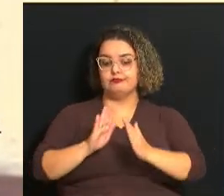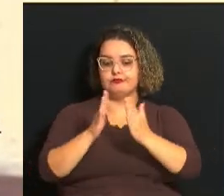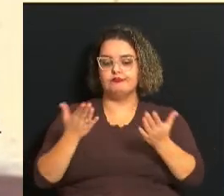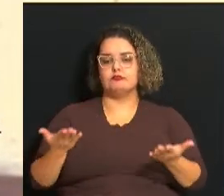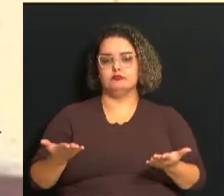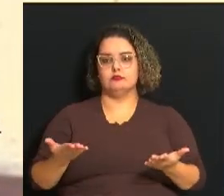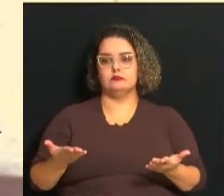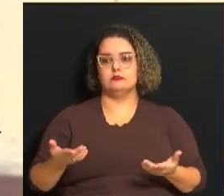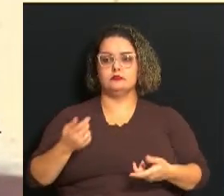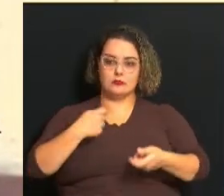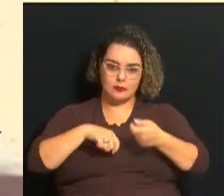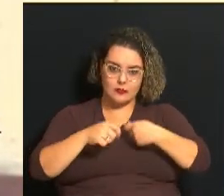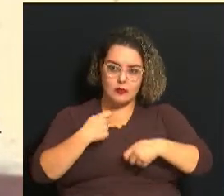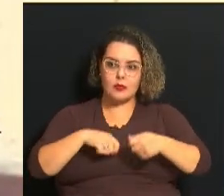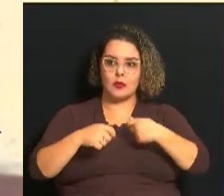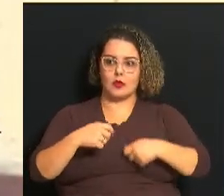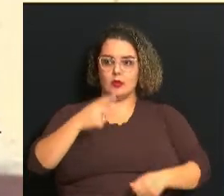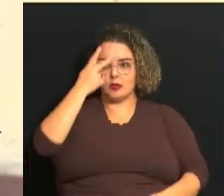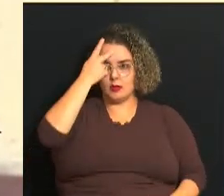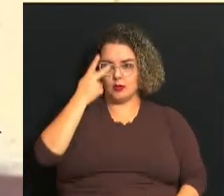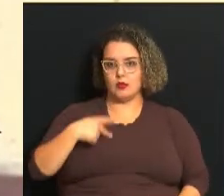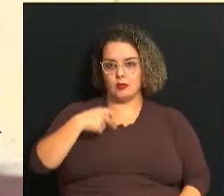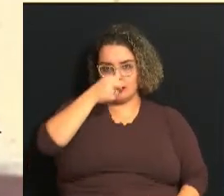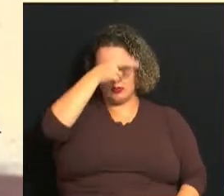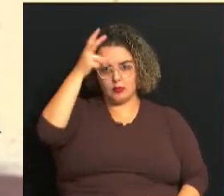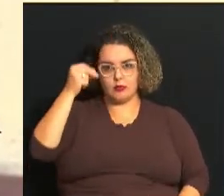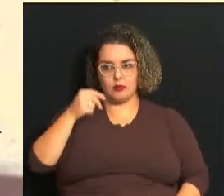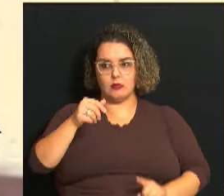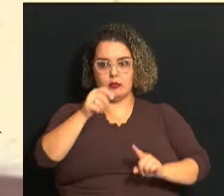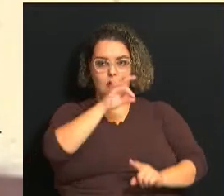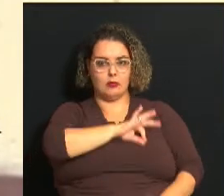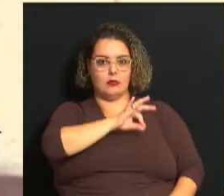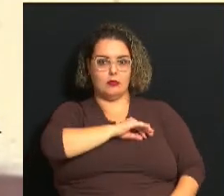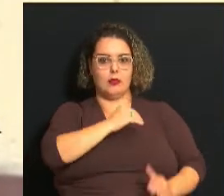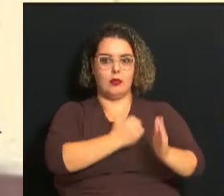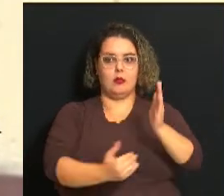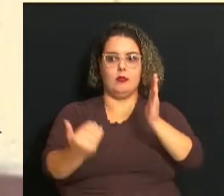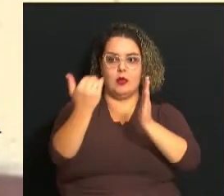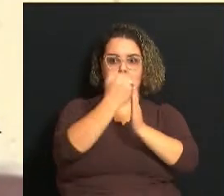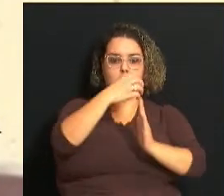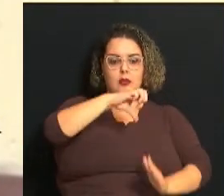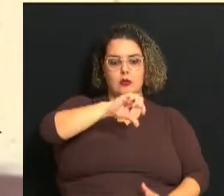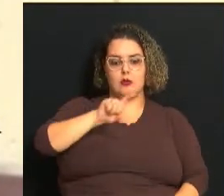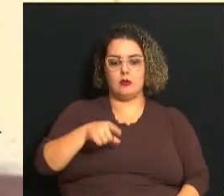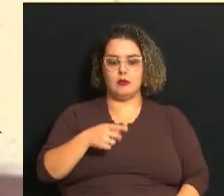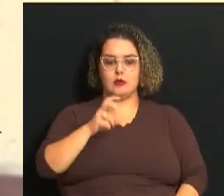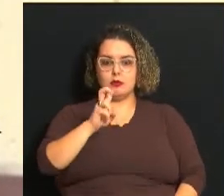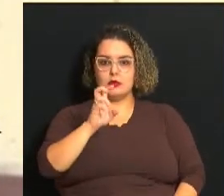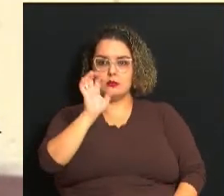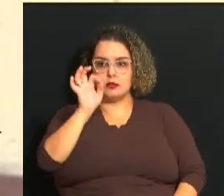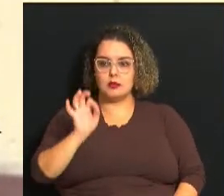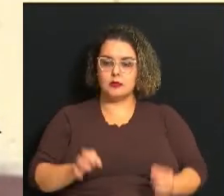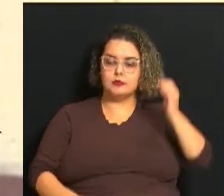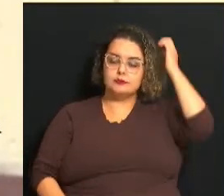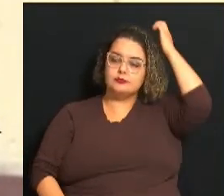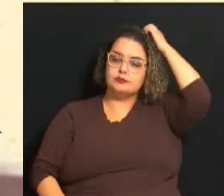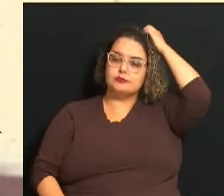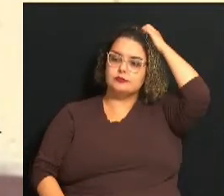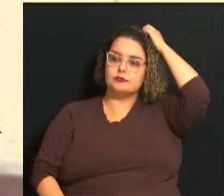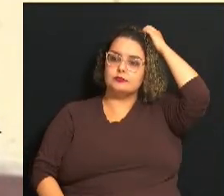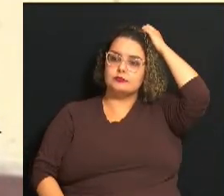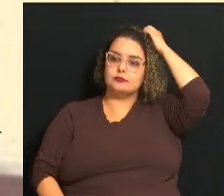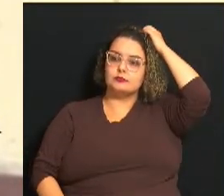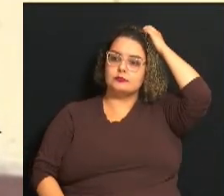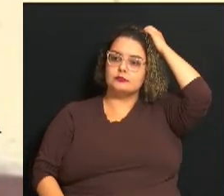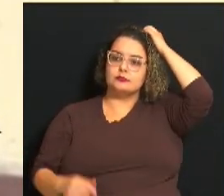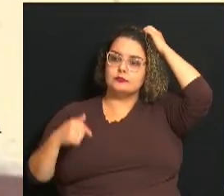uma administração que o próprio Prefeito aumentou seu salário em 9,5 por cento e a gente está muito